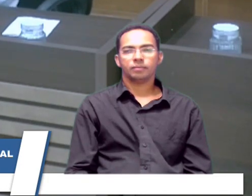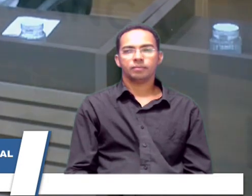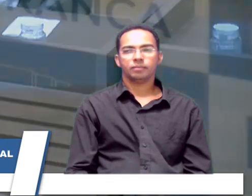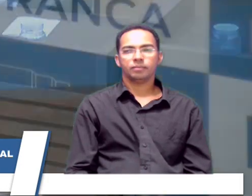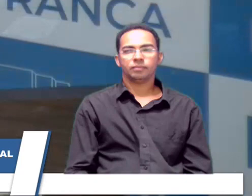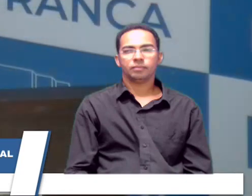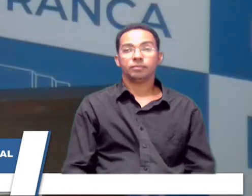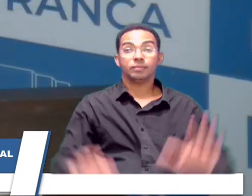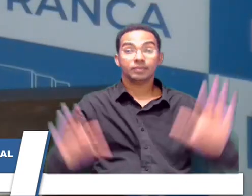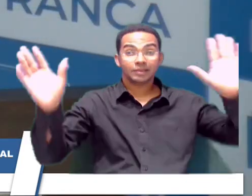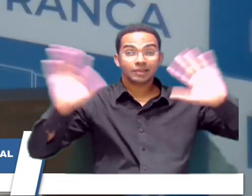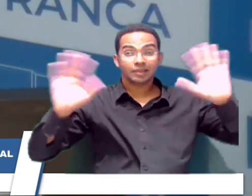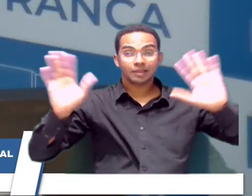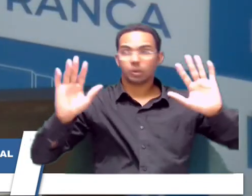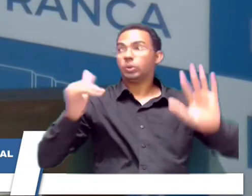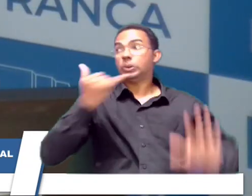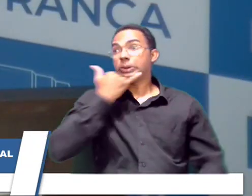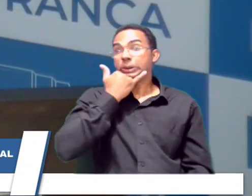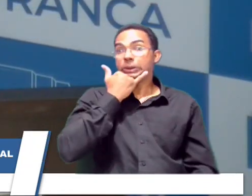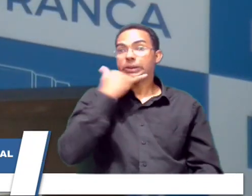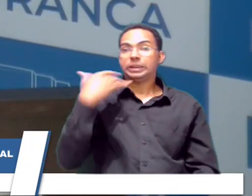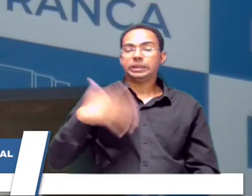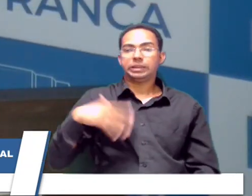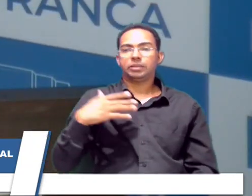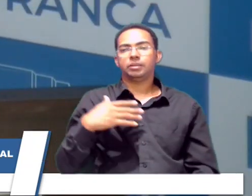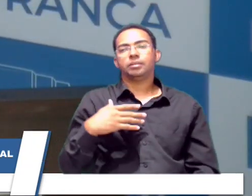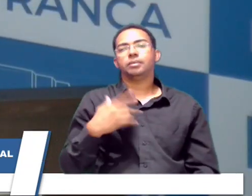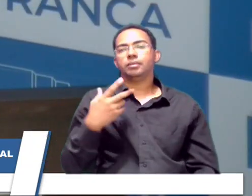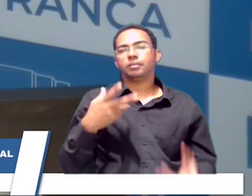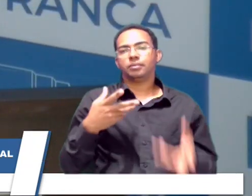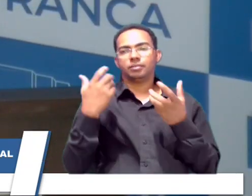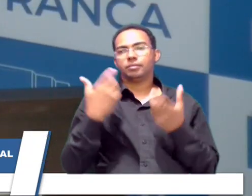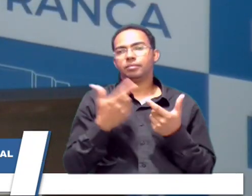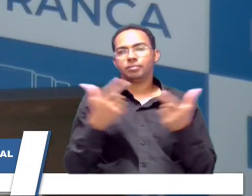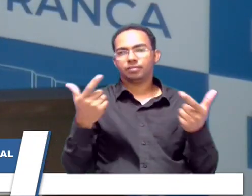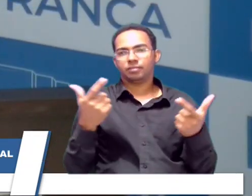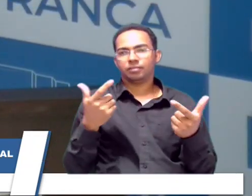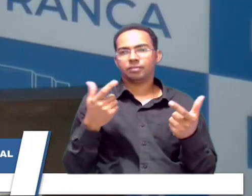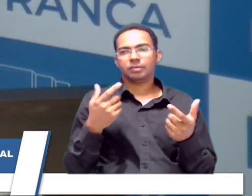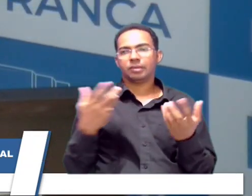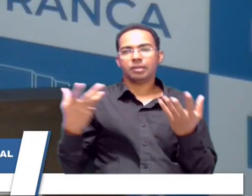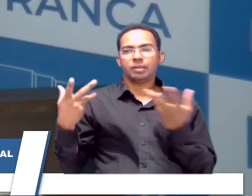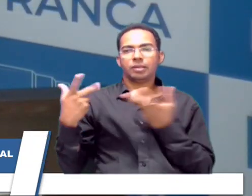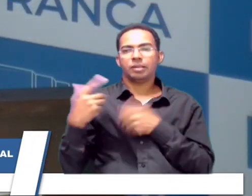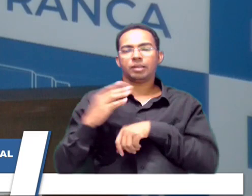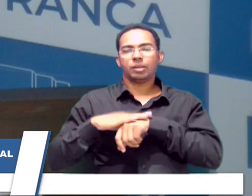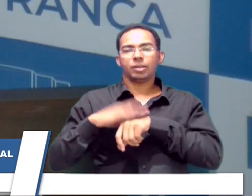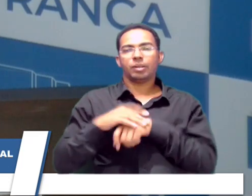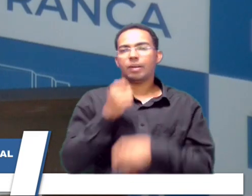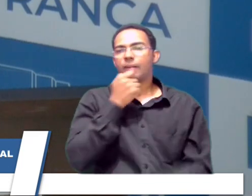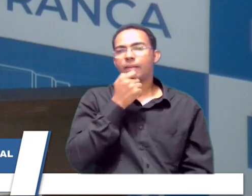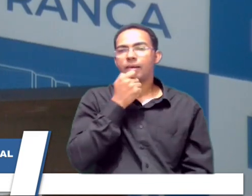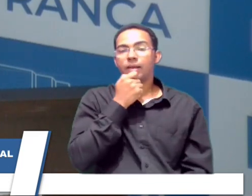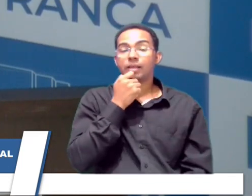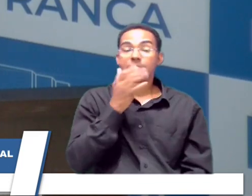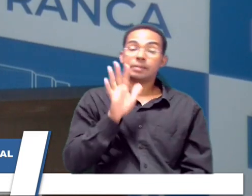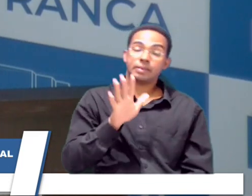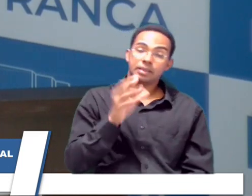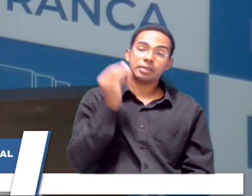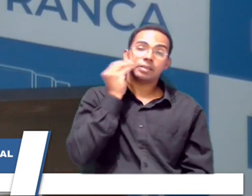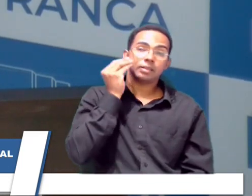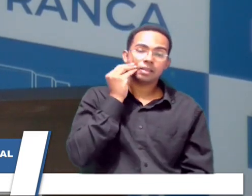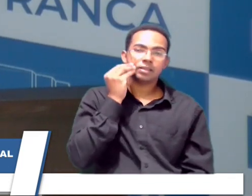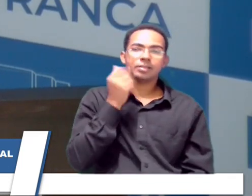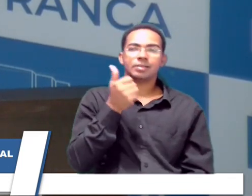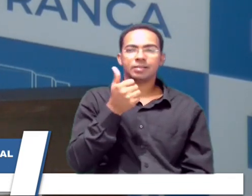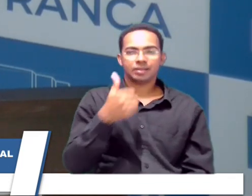Boa noite. Opa. Percebe-se que eu não tenho muito tato com o microfone, mas vou tentar, gente. Vamos lá.